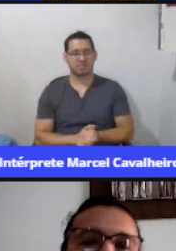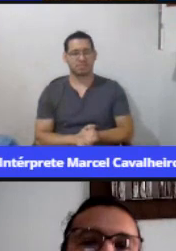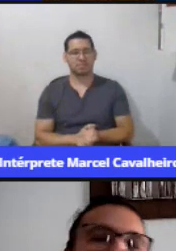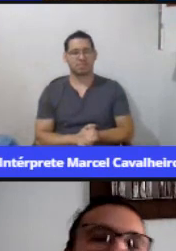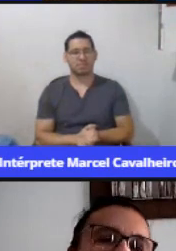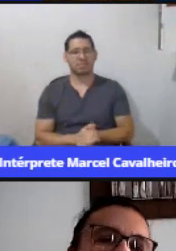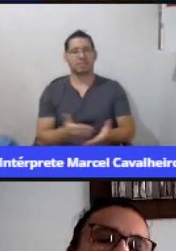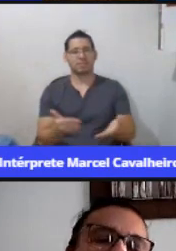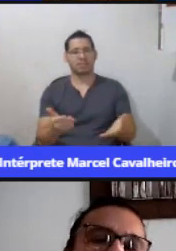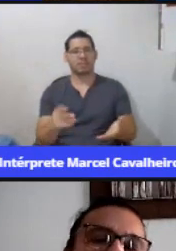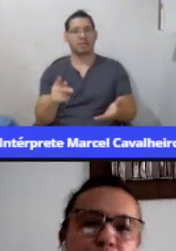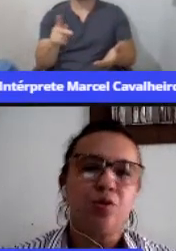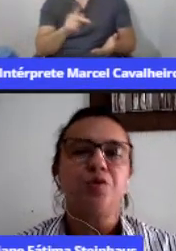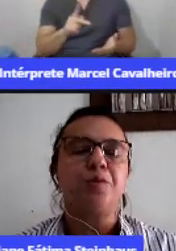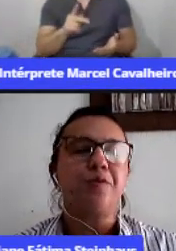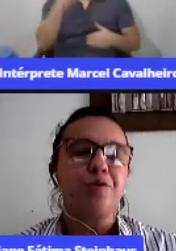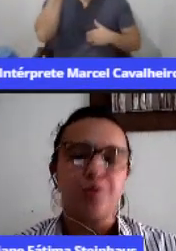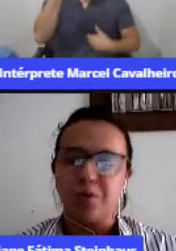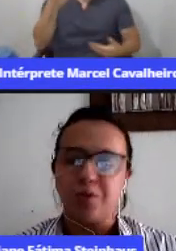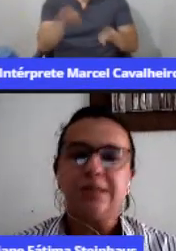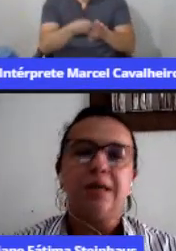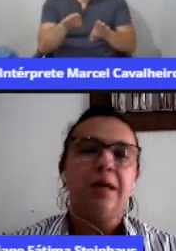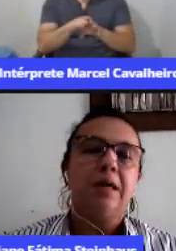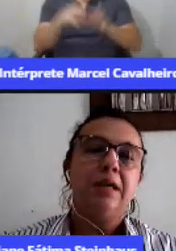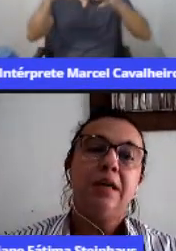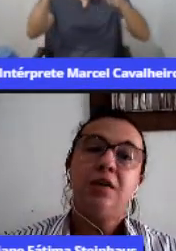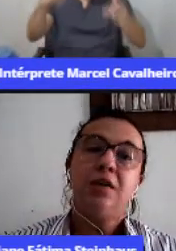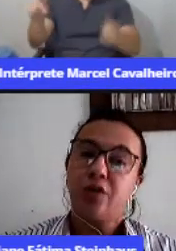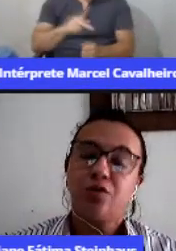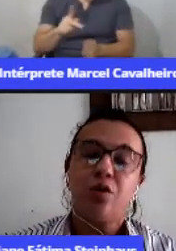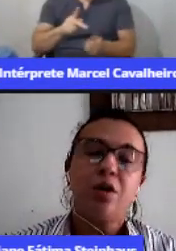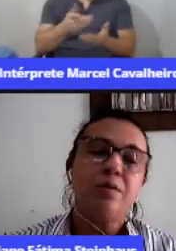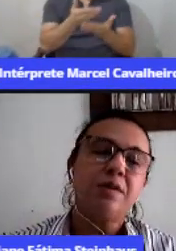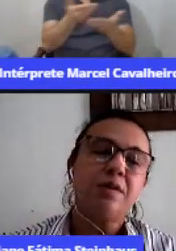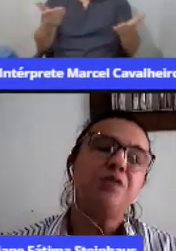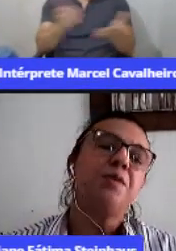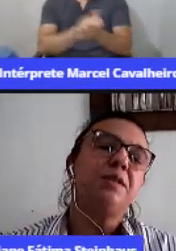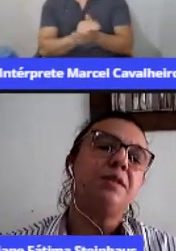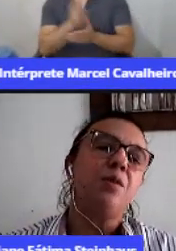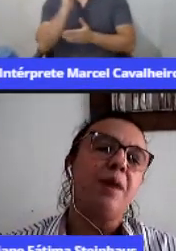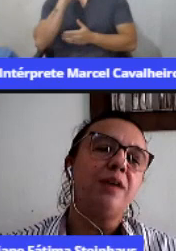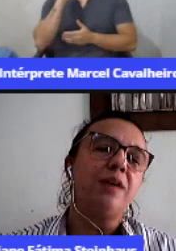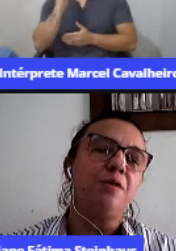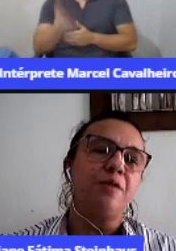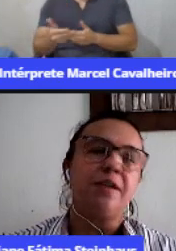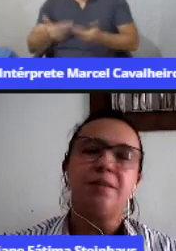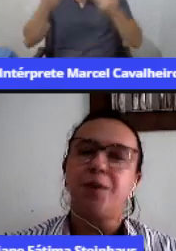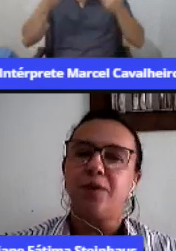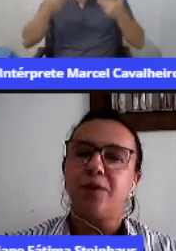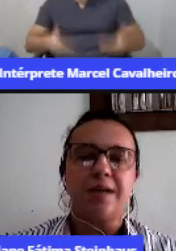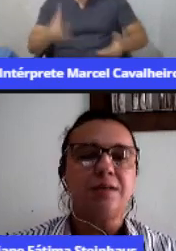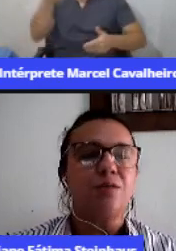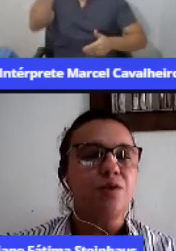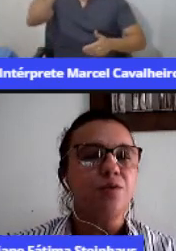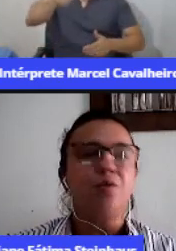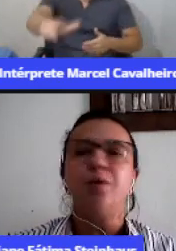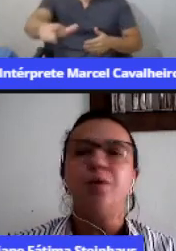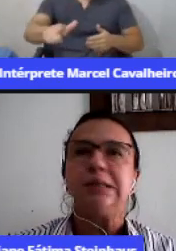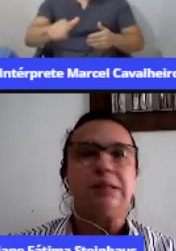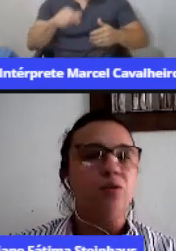Agradeço também a participação de todos os professores e já nos colocamos à disposição mais uma vez para